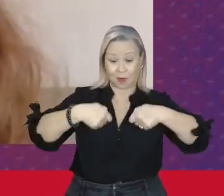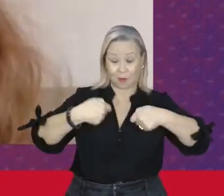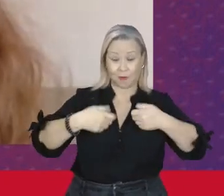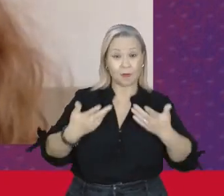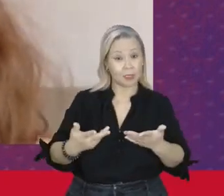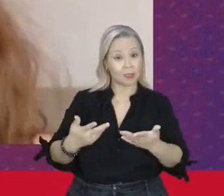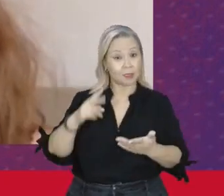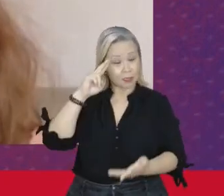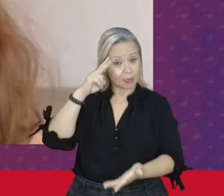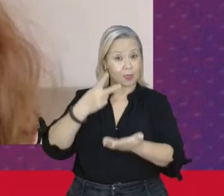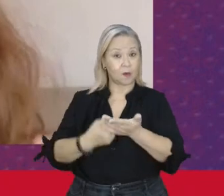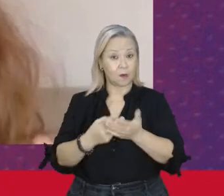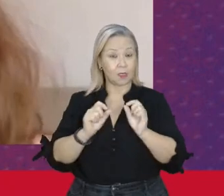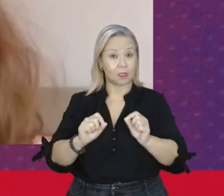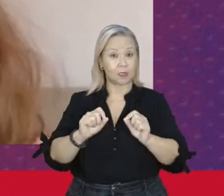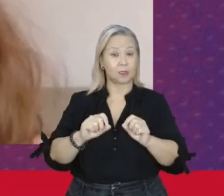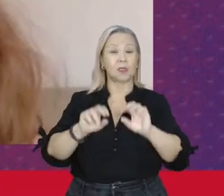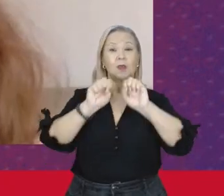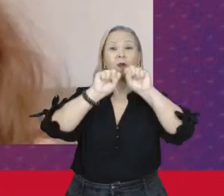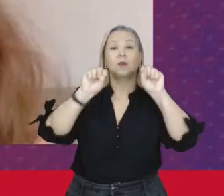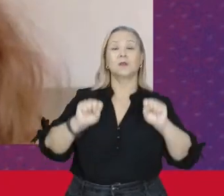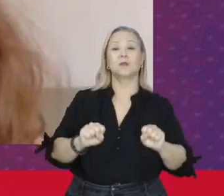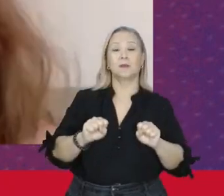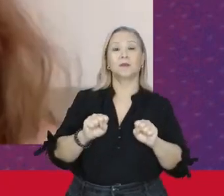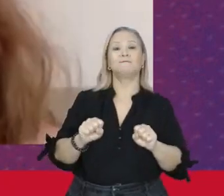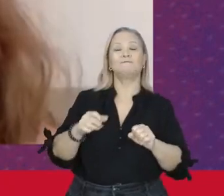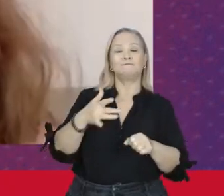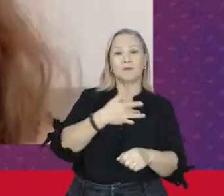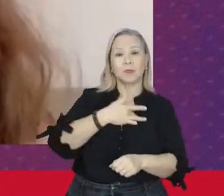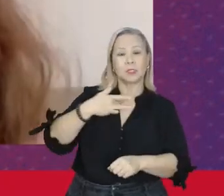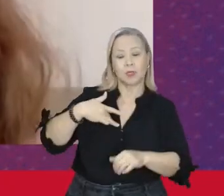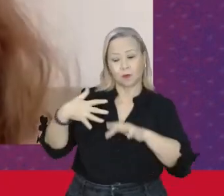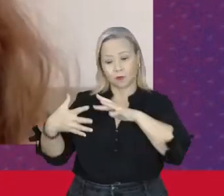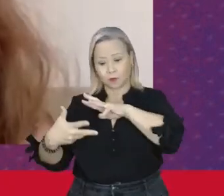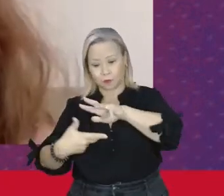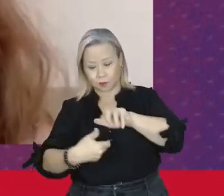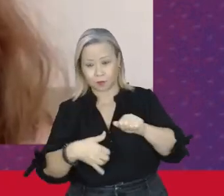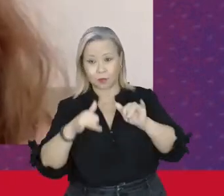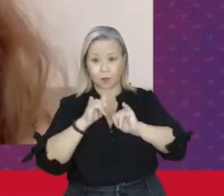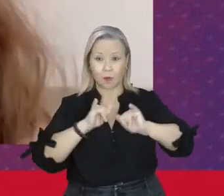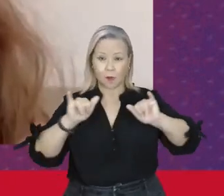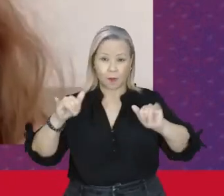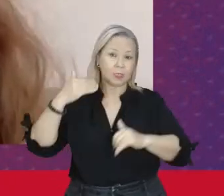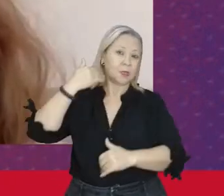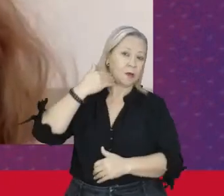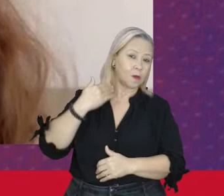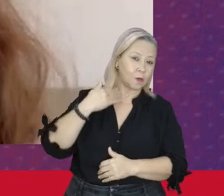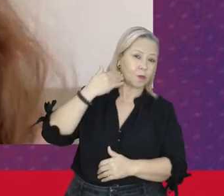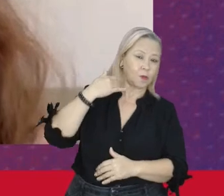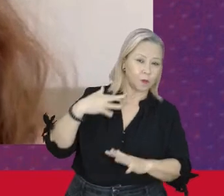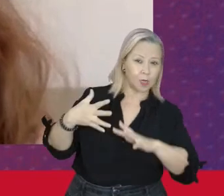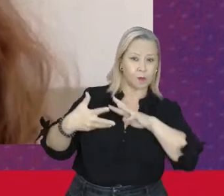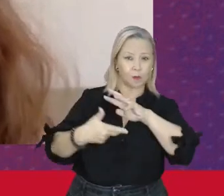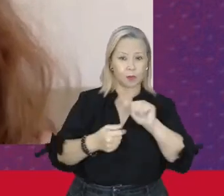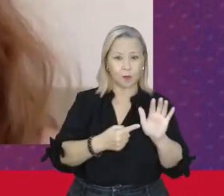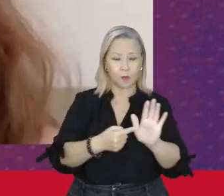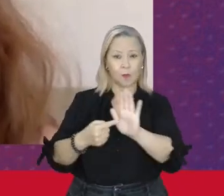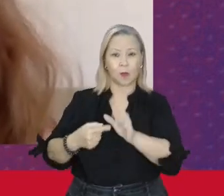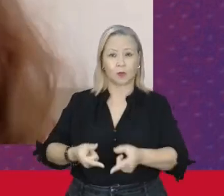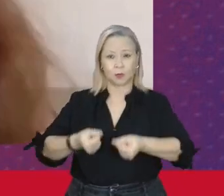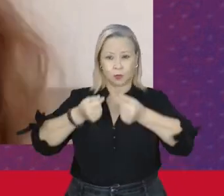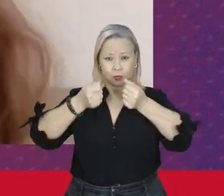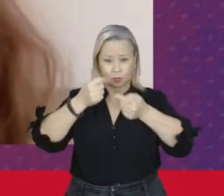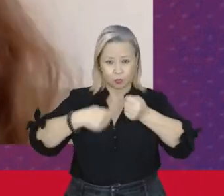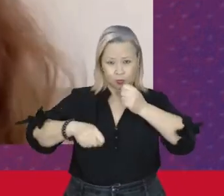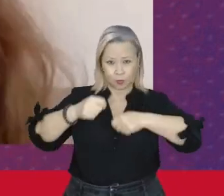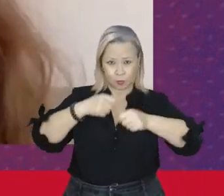em conta sobre os sistemas de saúde mundial, né? Dados do Banco Mundial mostram, né, que o custo econômico